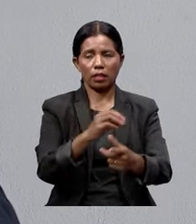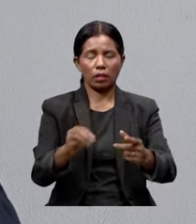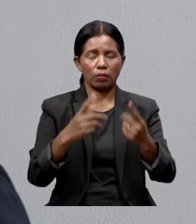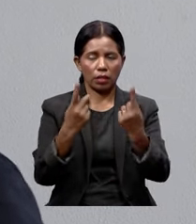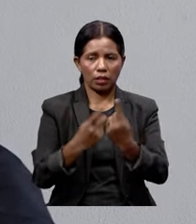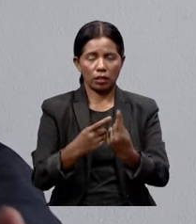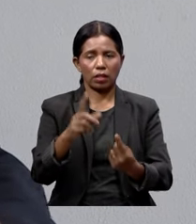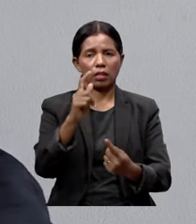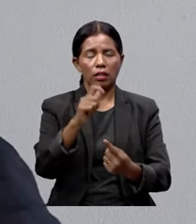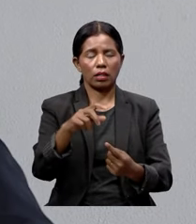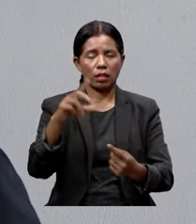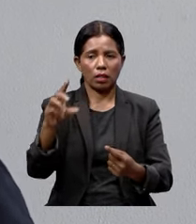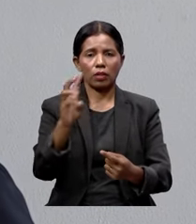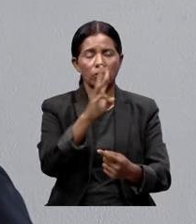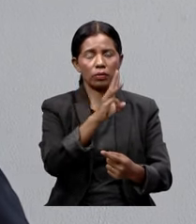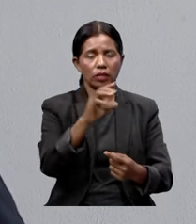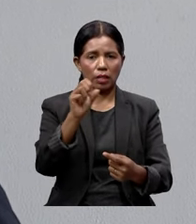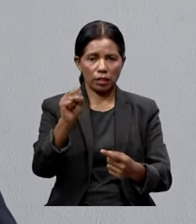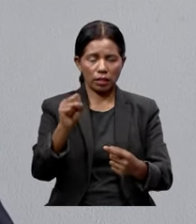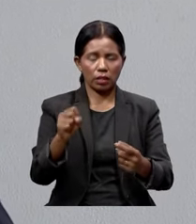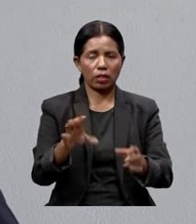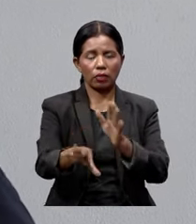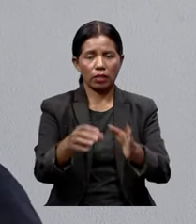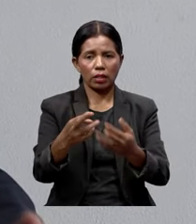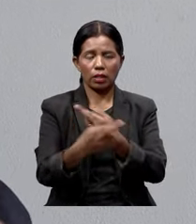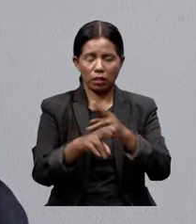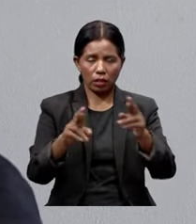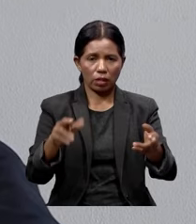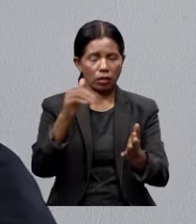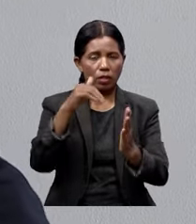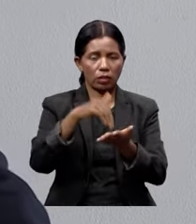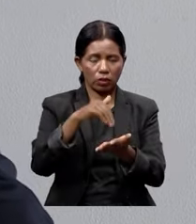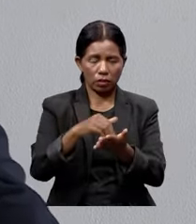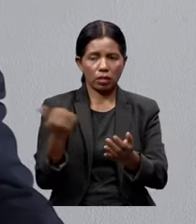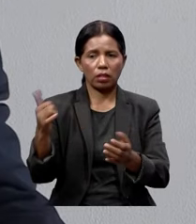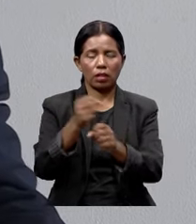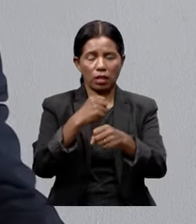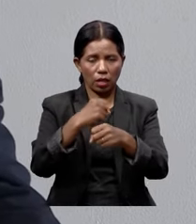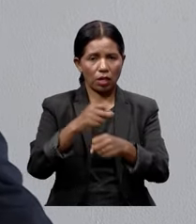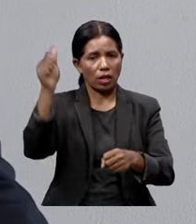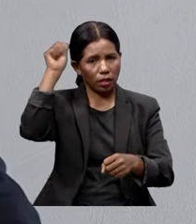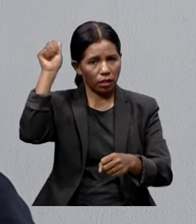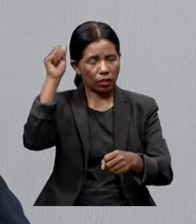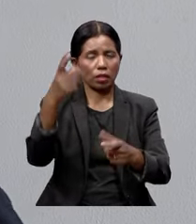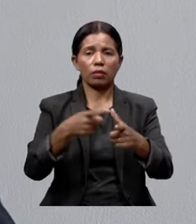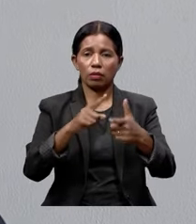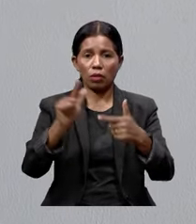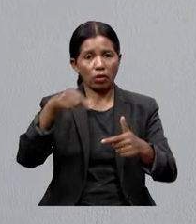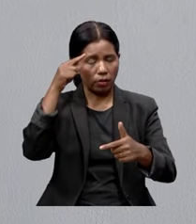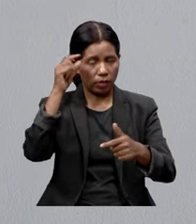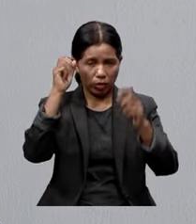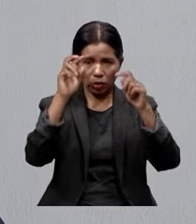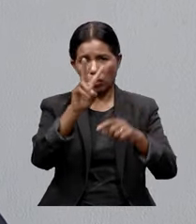Woodside, Osaka, se foti resultado estudo ser nenené, ou de halos ser minha análise internos. Governo Rua,